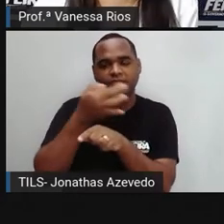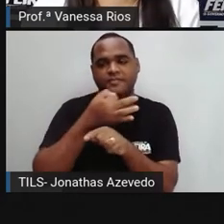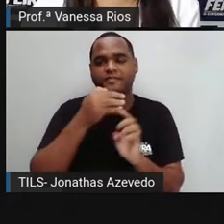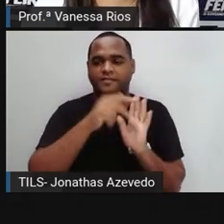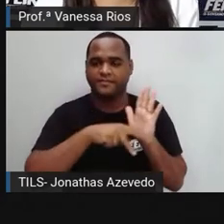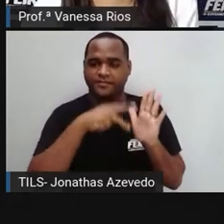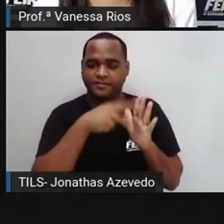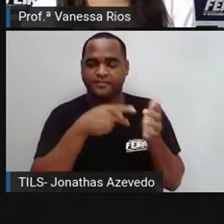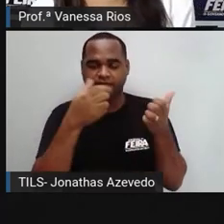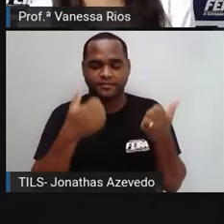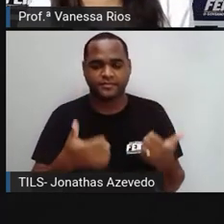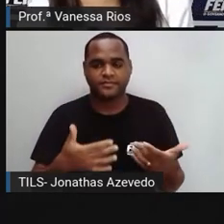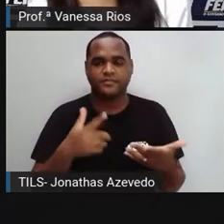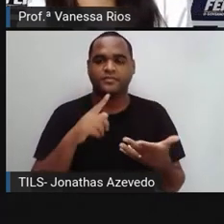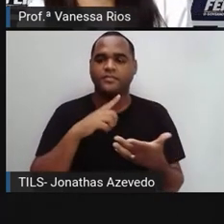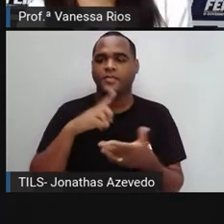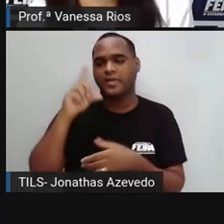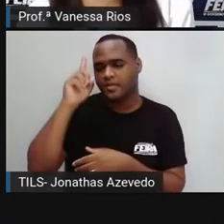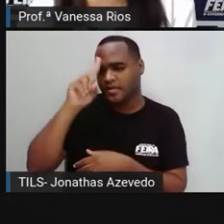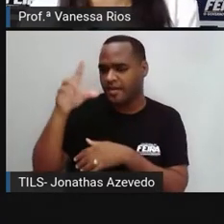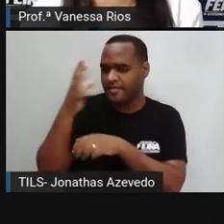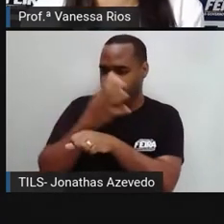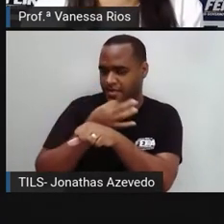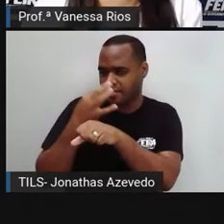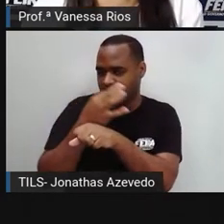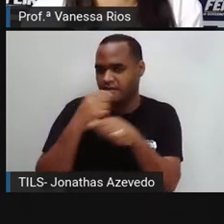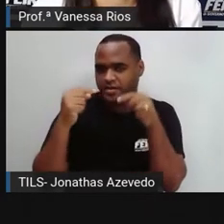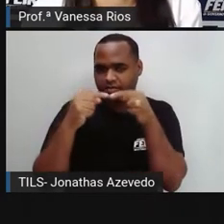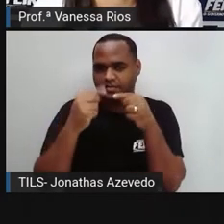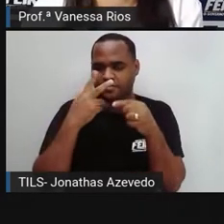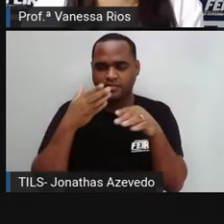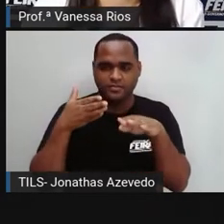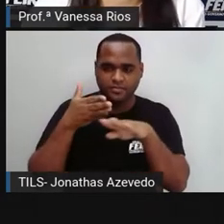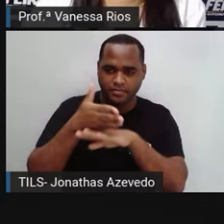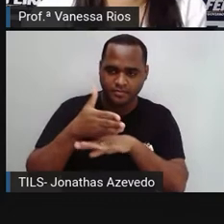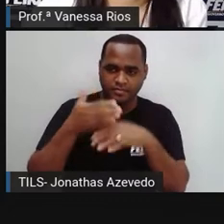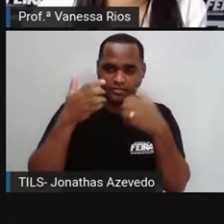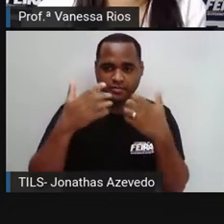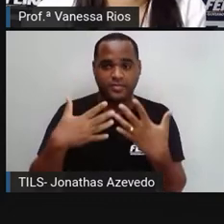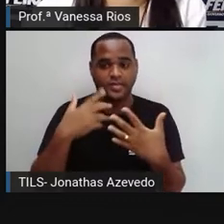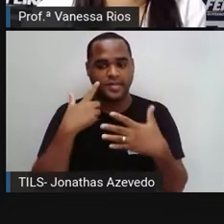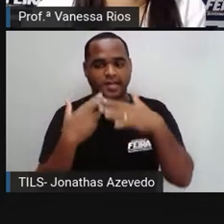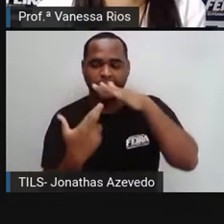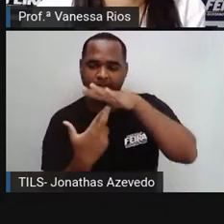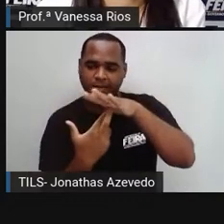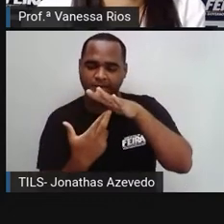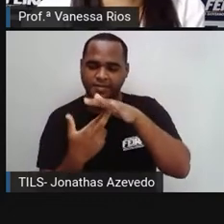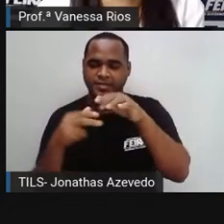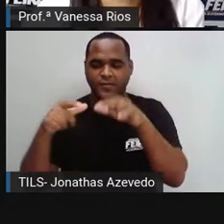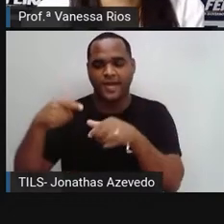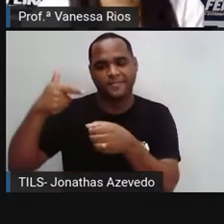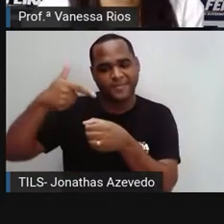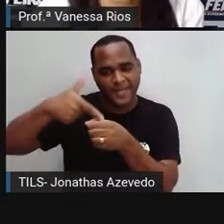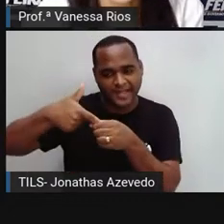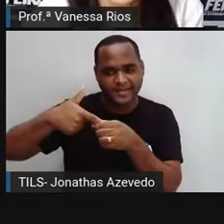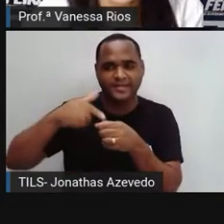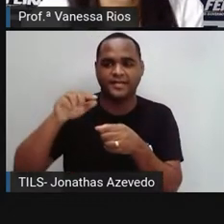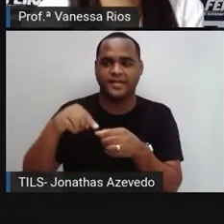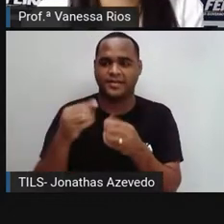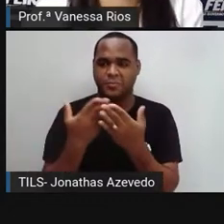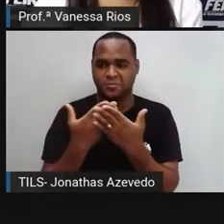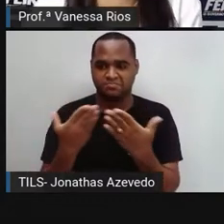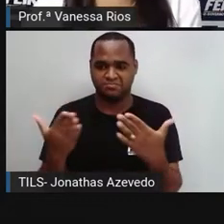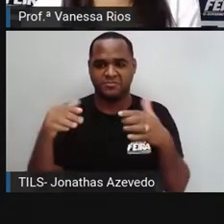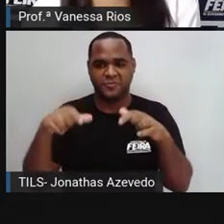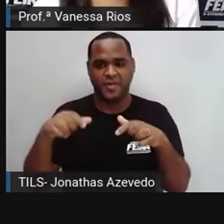projeto, que é chamado Dia de Lazer, interdita trecho entre o posto de gasolina na Avenida Fernando Pinto de